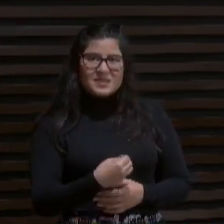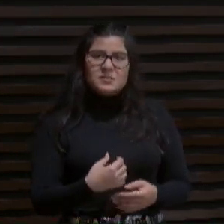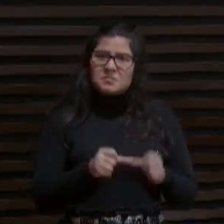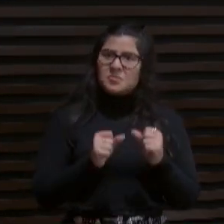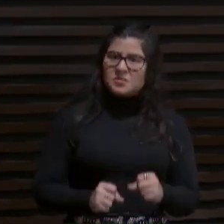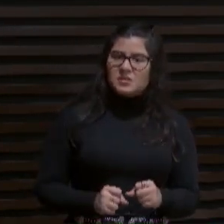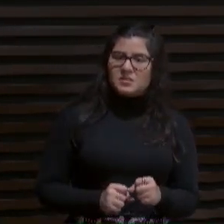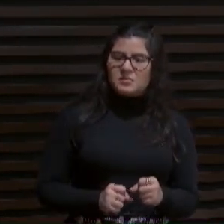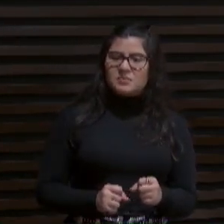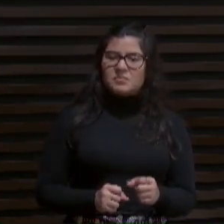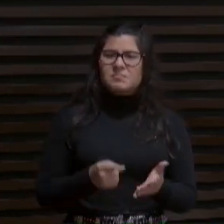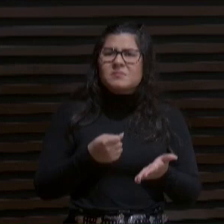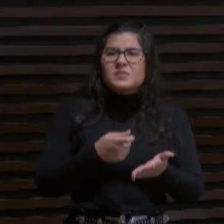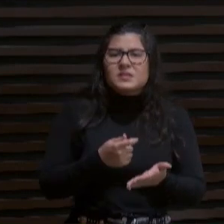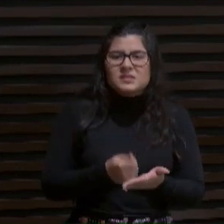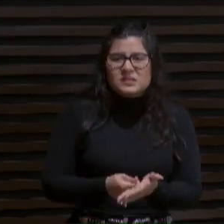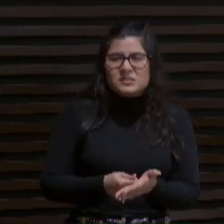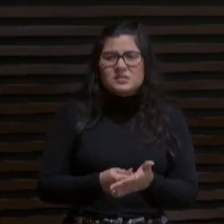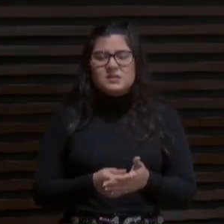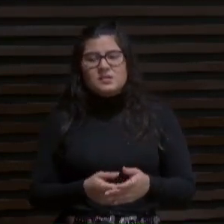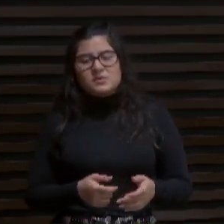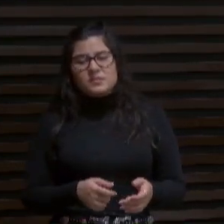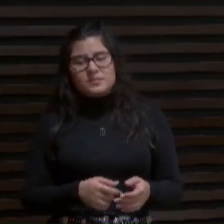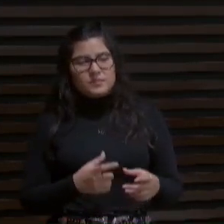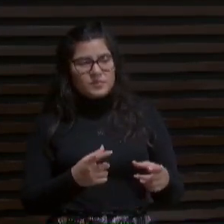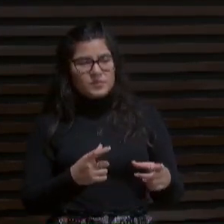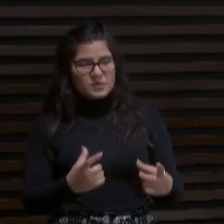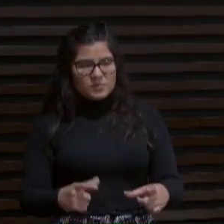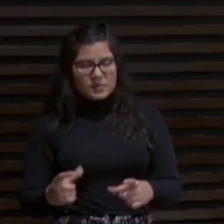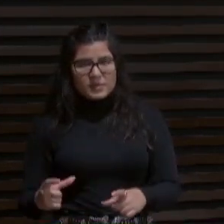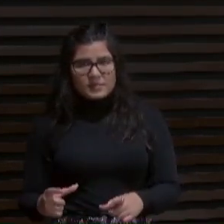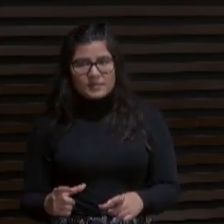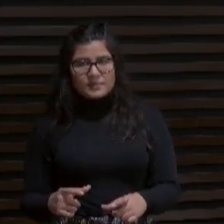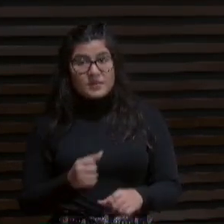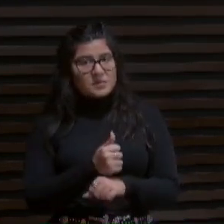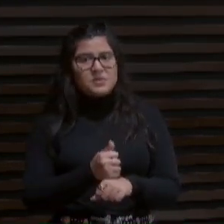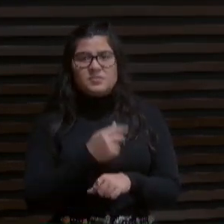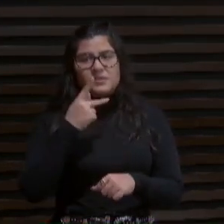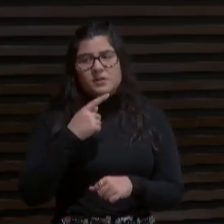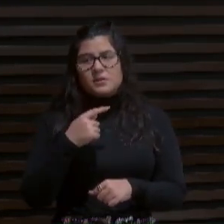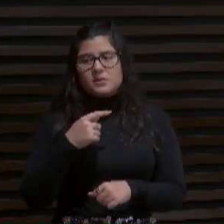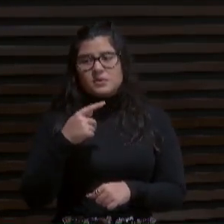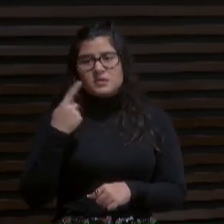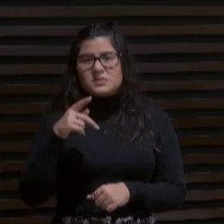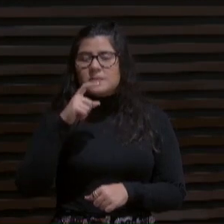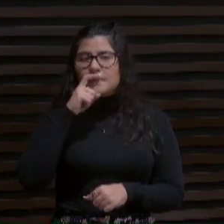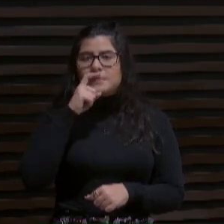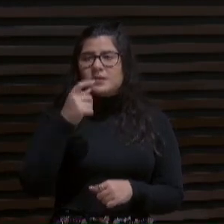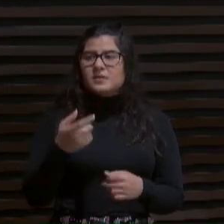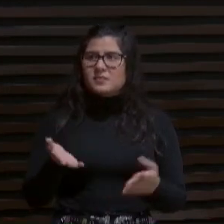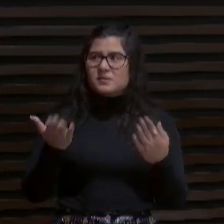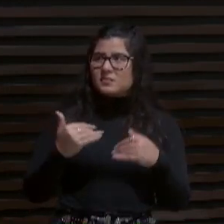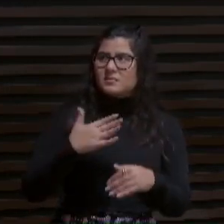exigir a posse daquele terreno. E Abraão ia dizer o quê? Não, o seu pai deu para mim. Mas não, ele não deu para você. Não,